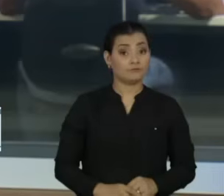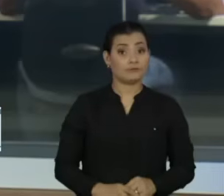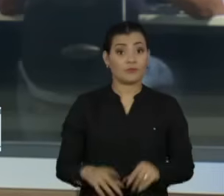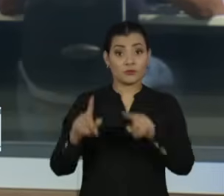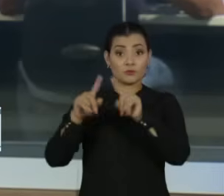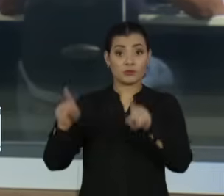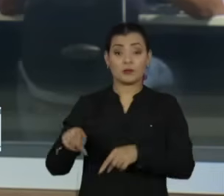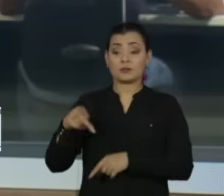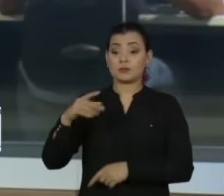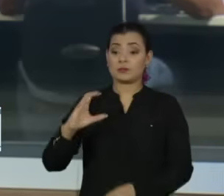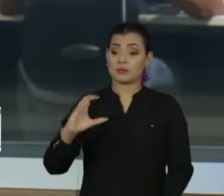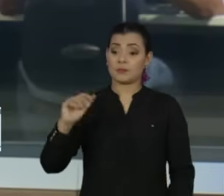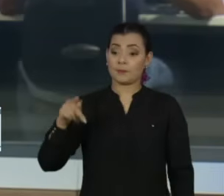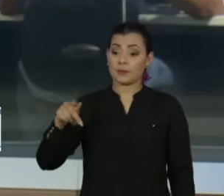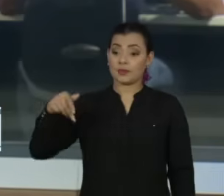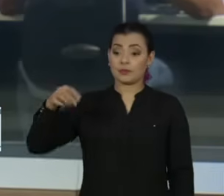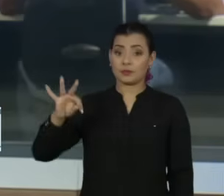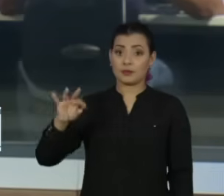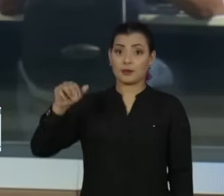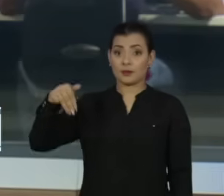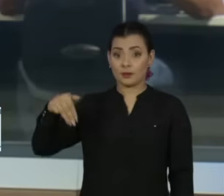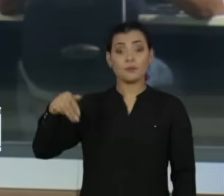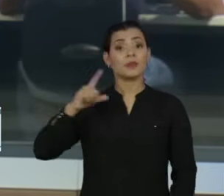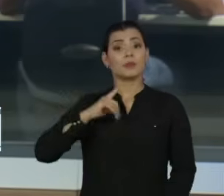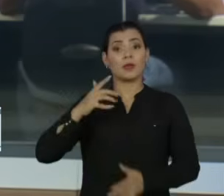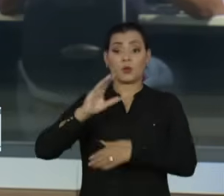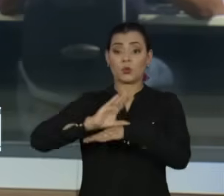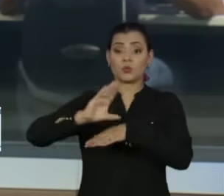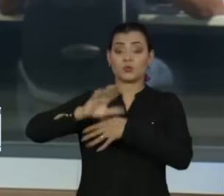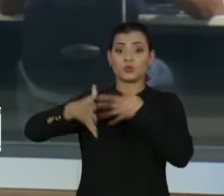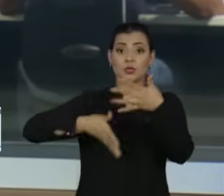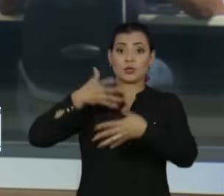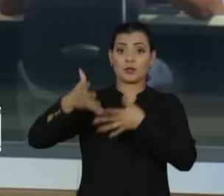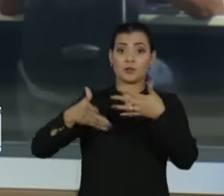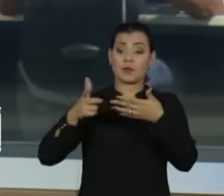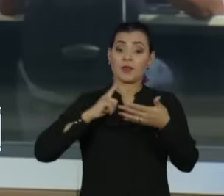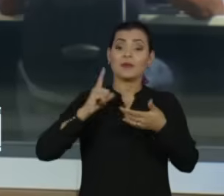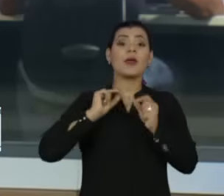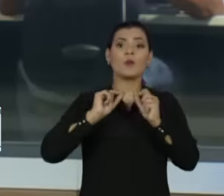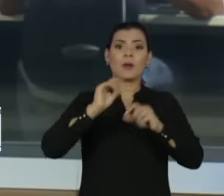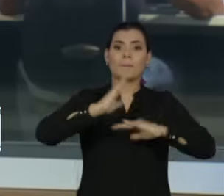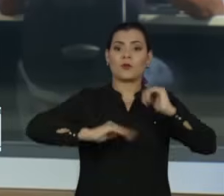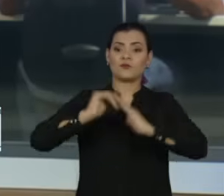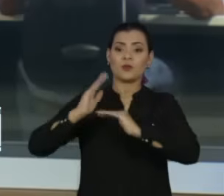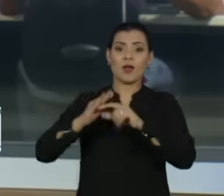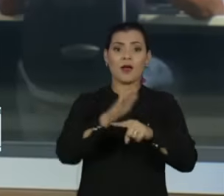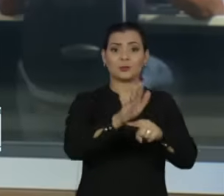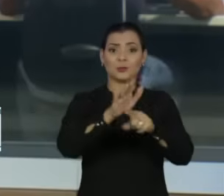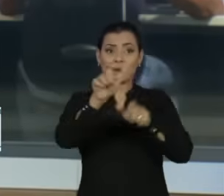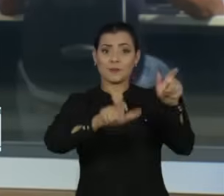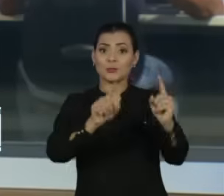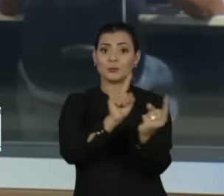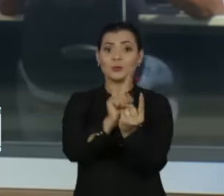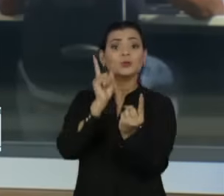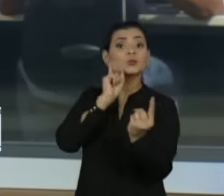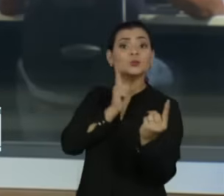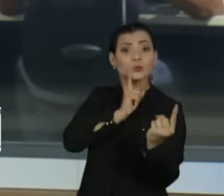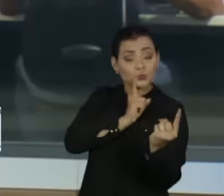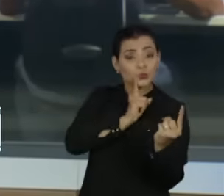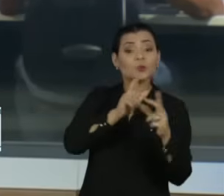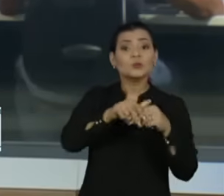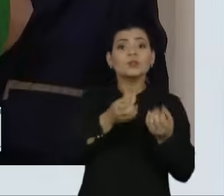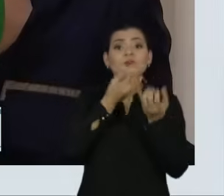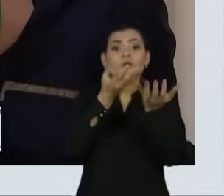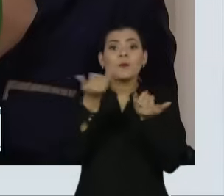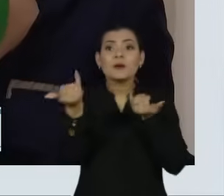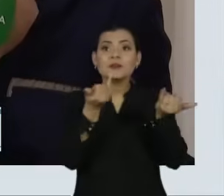da CPTM recebem aulas online de Libras. O objetivo é formar mais profissionais que possam ajudar passageiros surdos. Quem tem mais informações